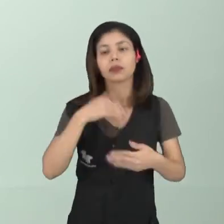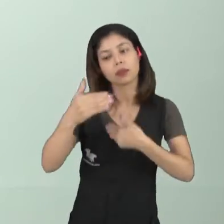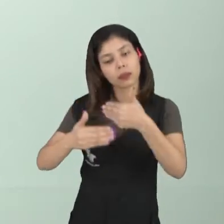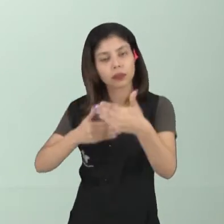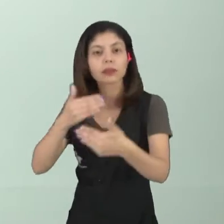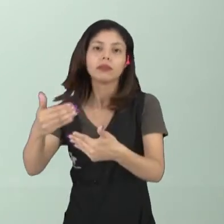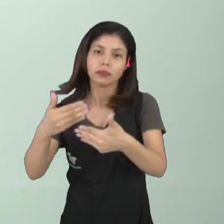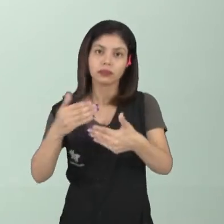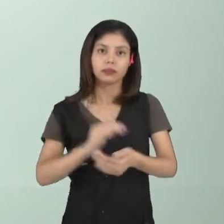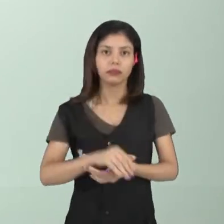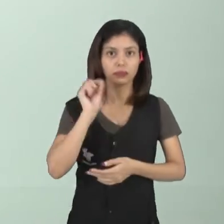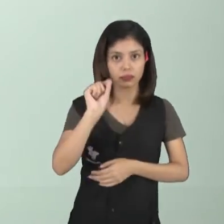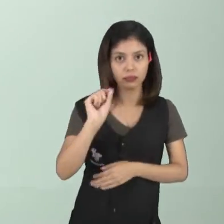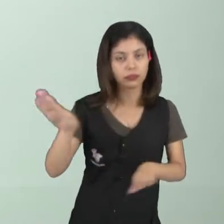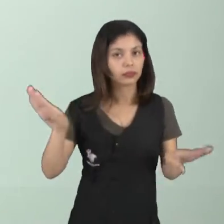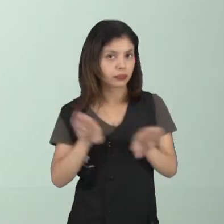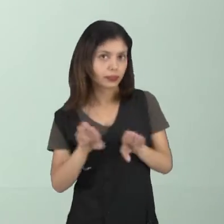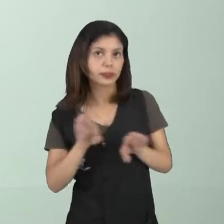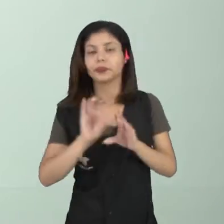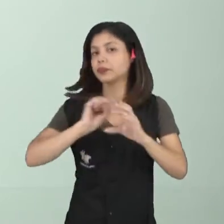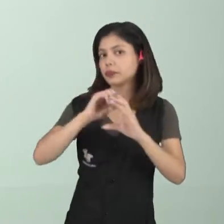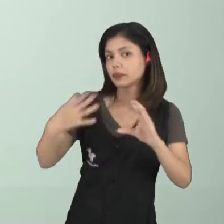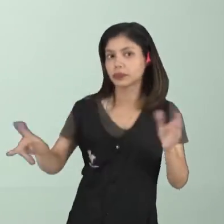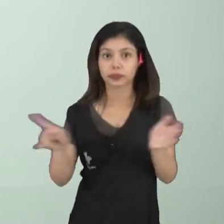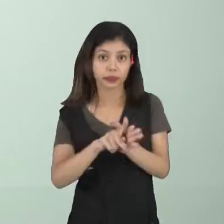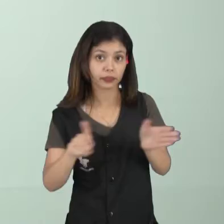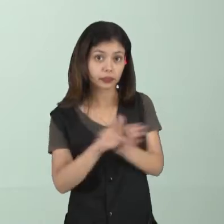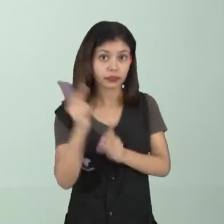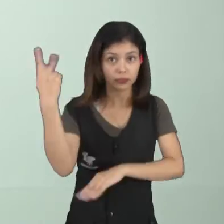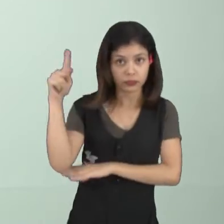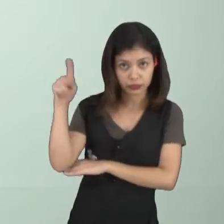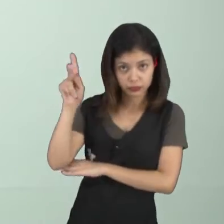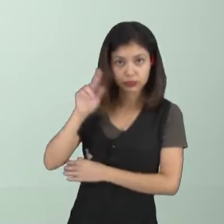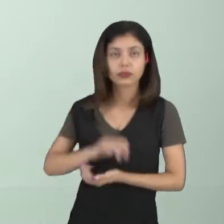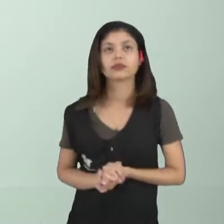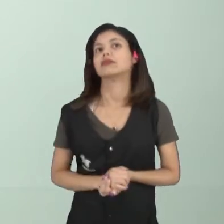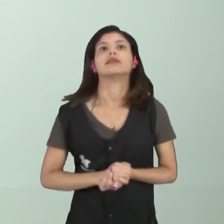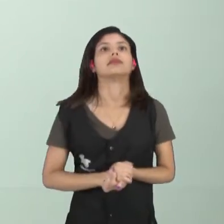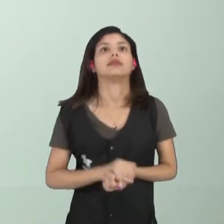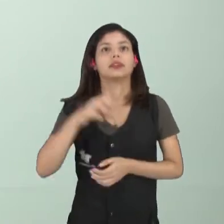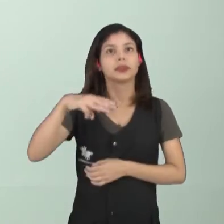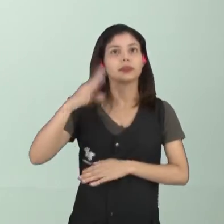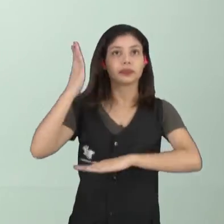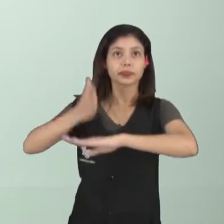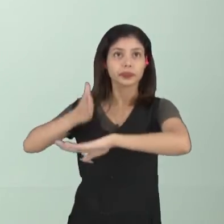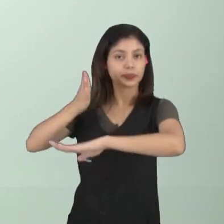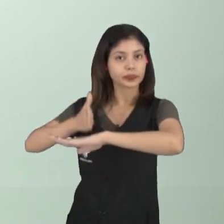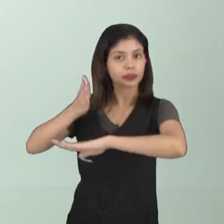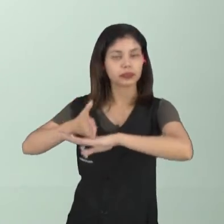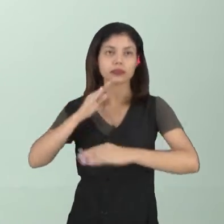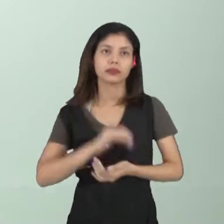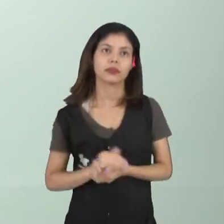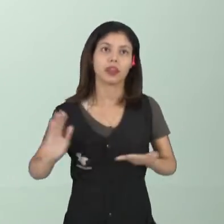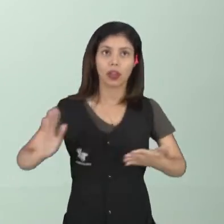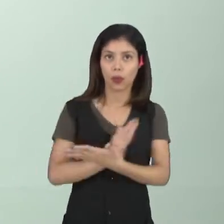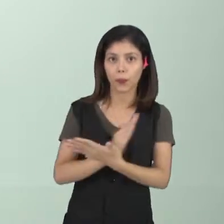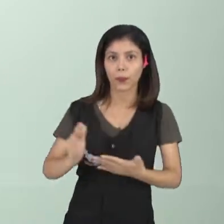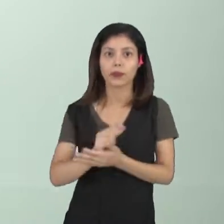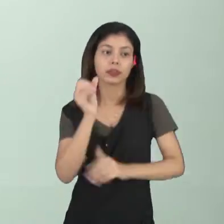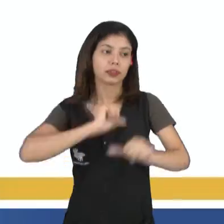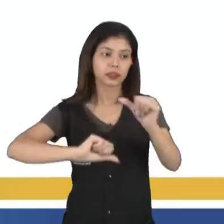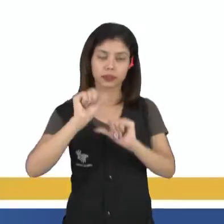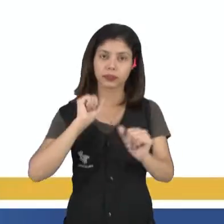desse processo né que é também bem característico desse período que a modernização né são